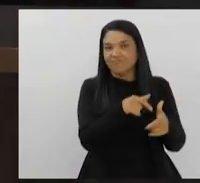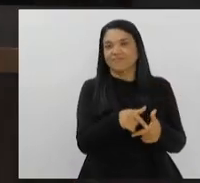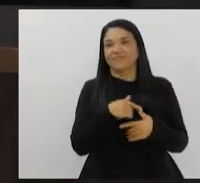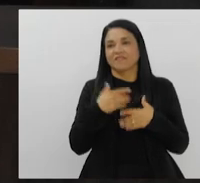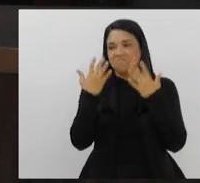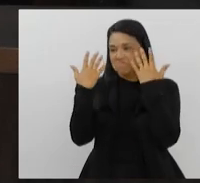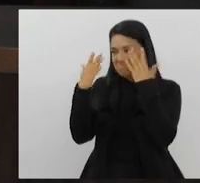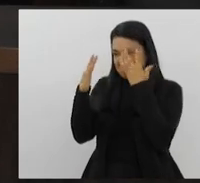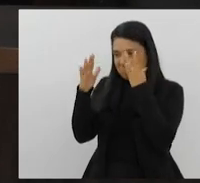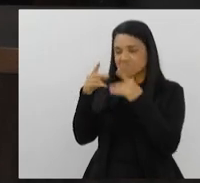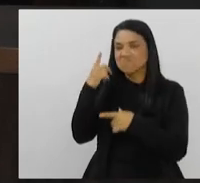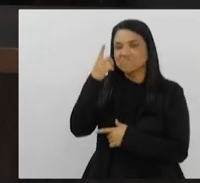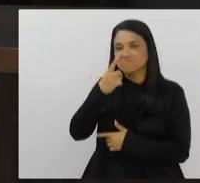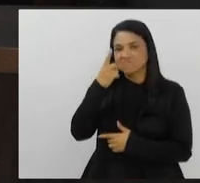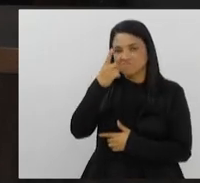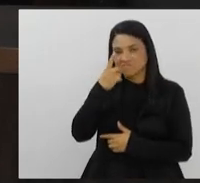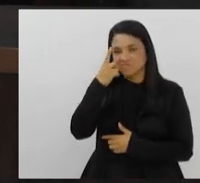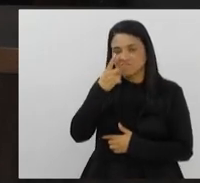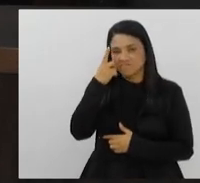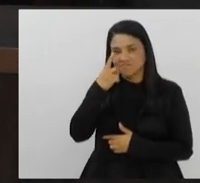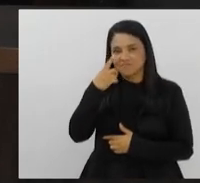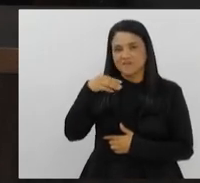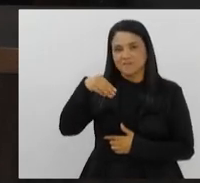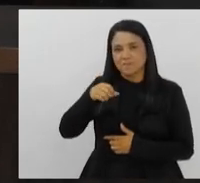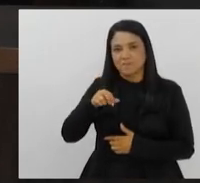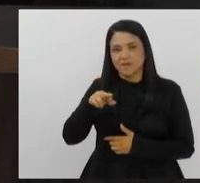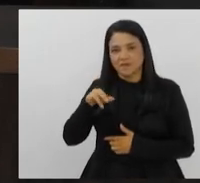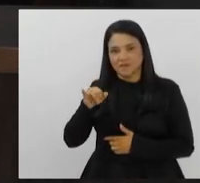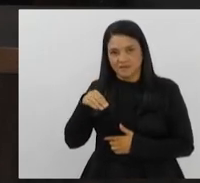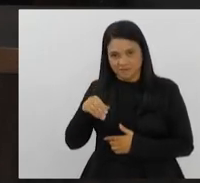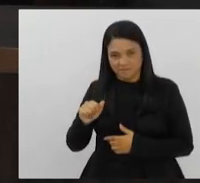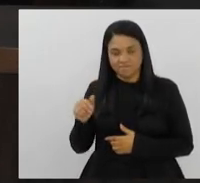Parabéns, nossa nobre deputada Marina do MST.